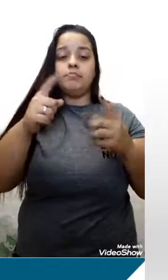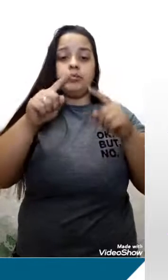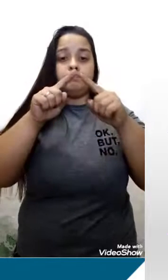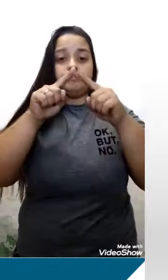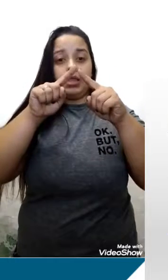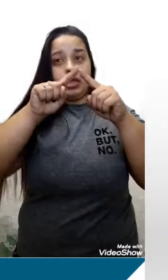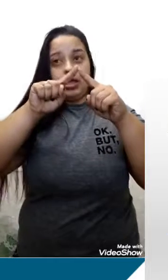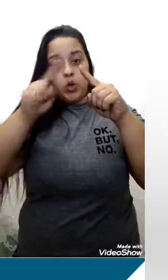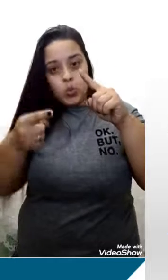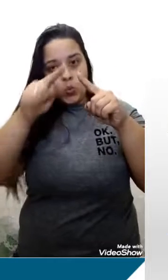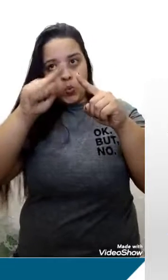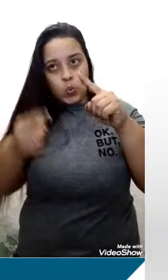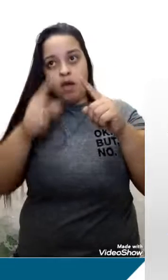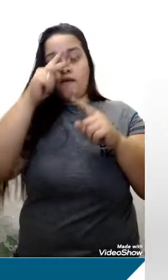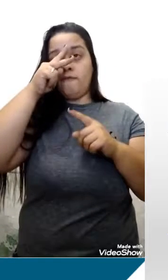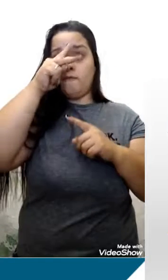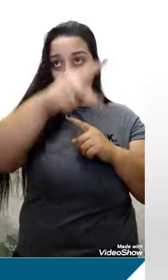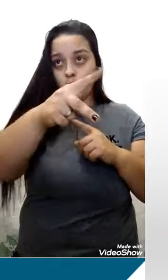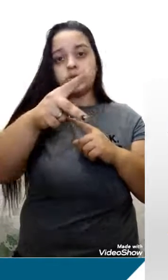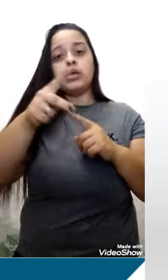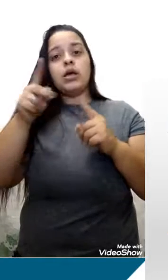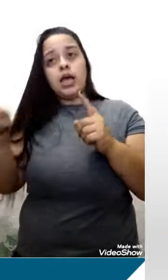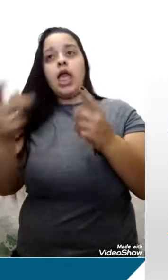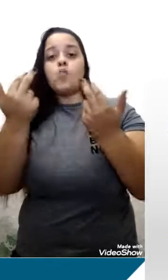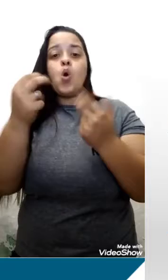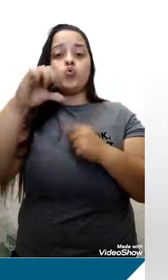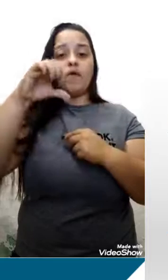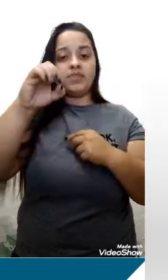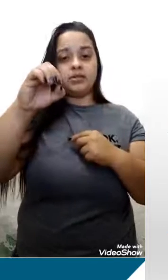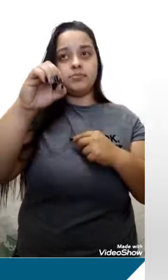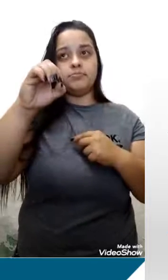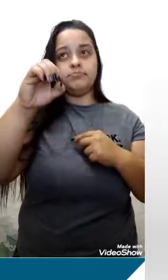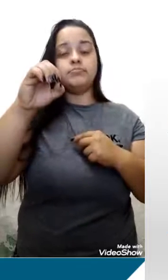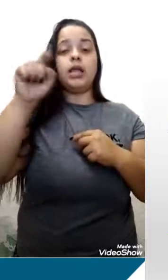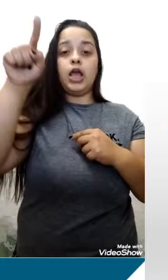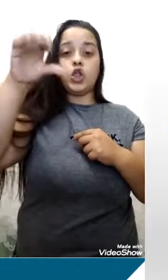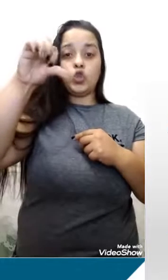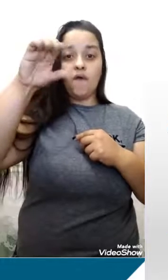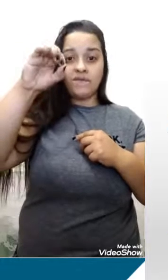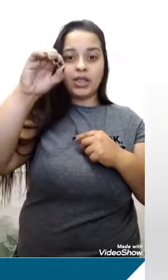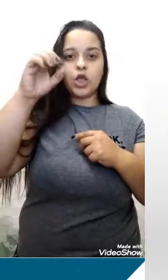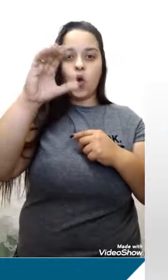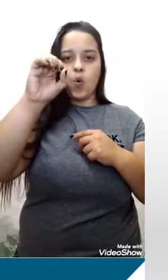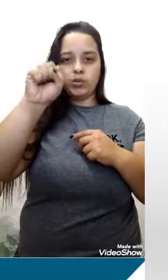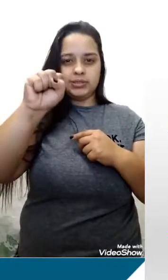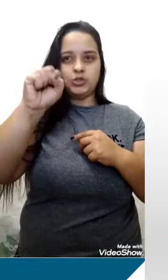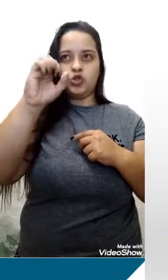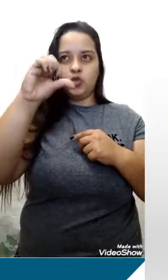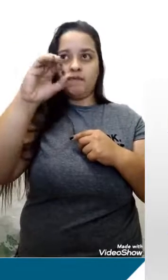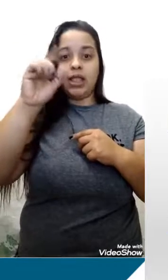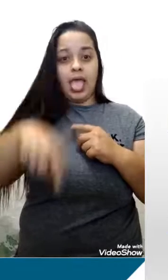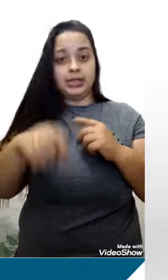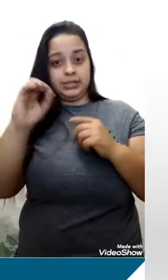ângulo θ entre a força e o deslocamento é igual a 90 graus. Como o cosseno de 90 é igual a zero,